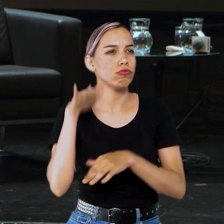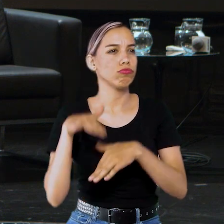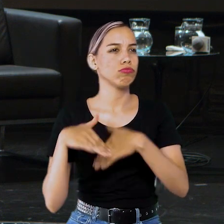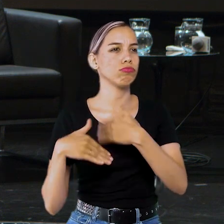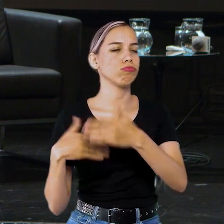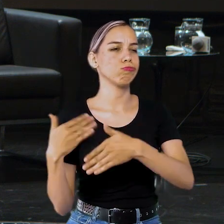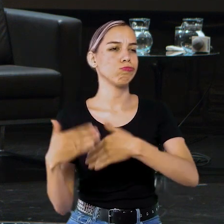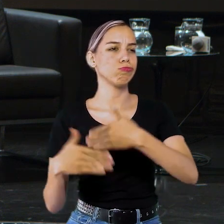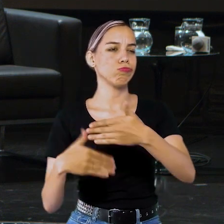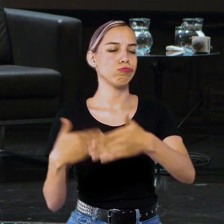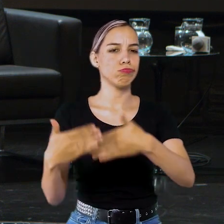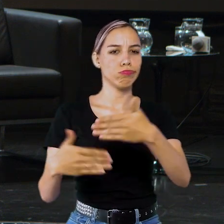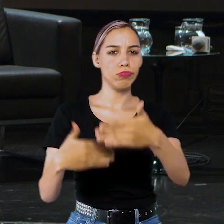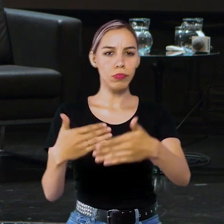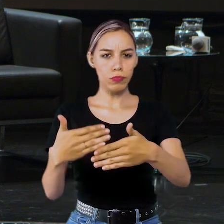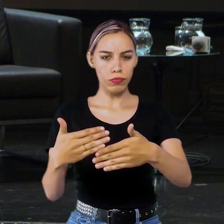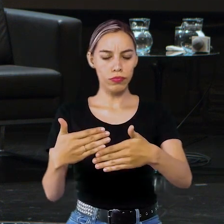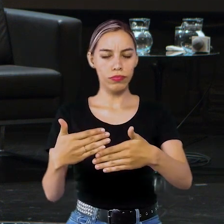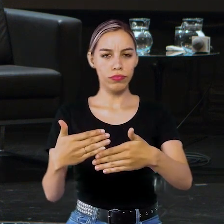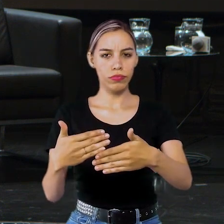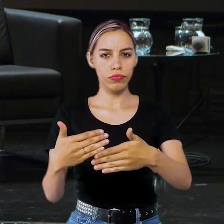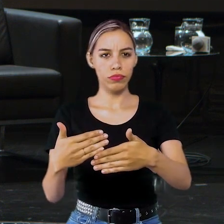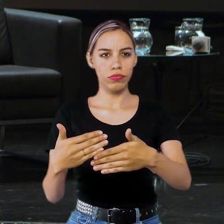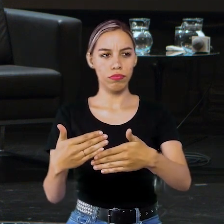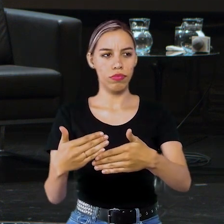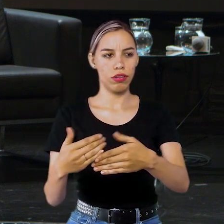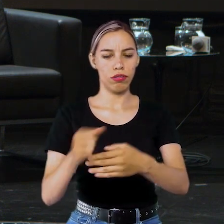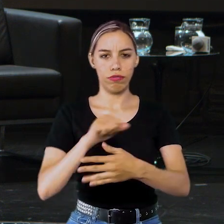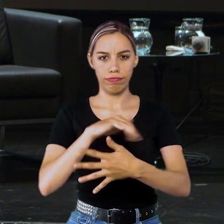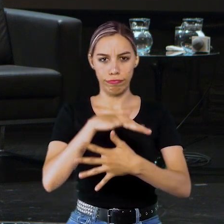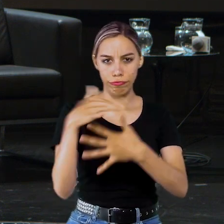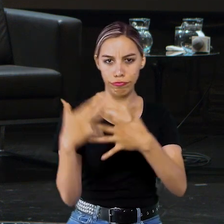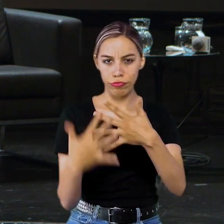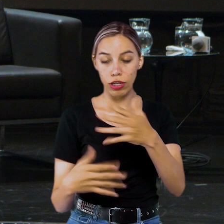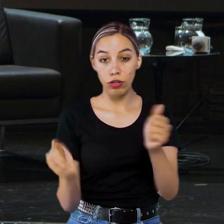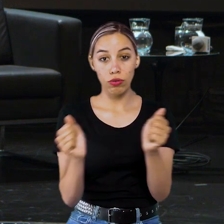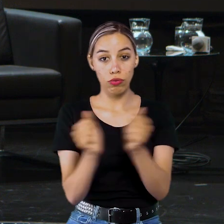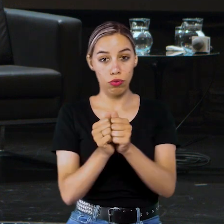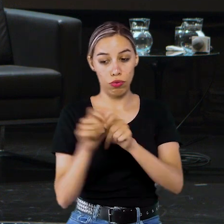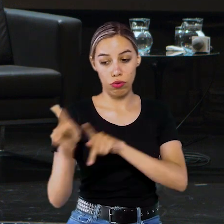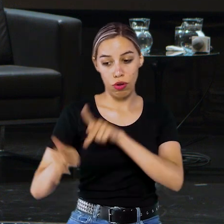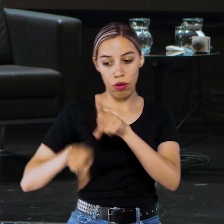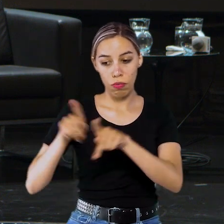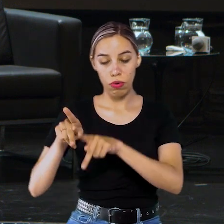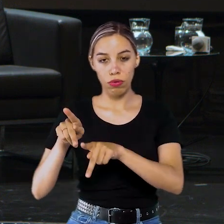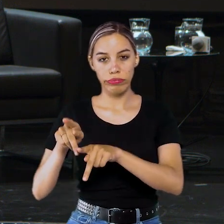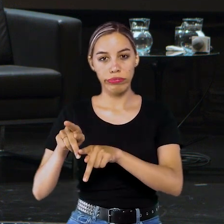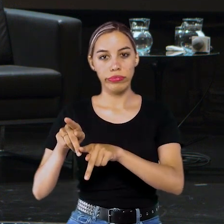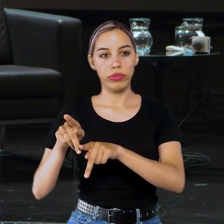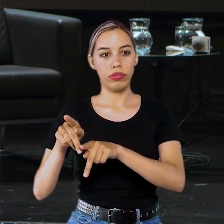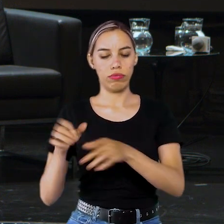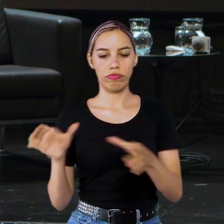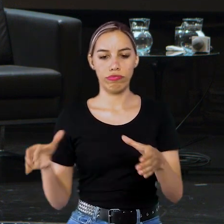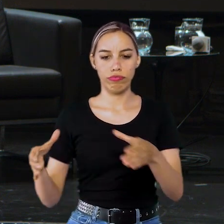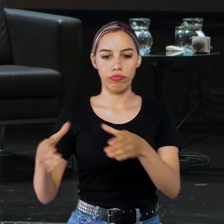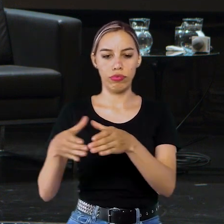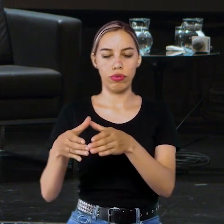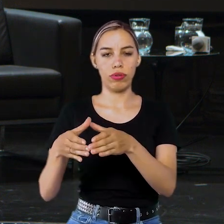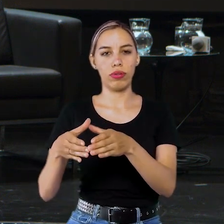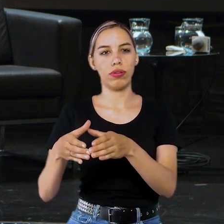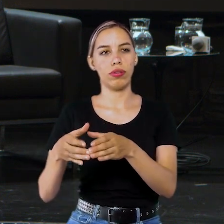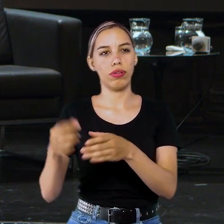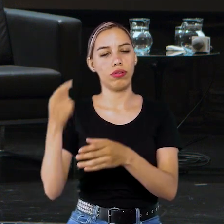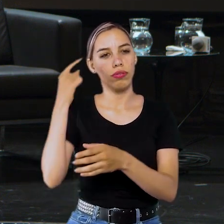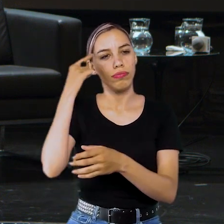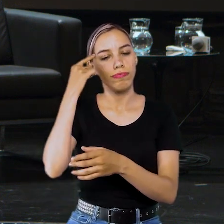os caminhos que percorreu pela Caporã, a Mata Atlântica, junto ao seu povo, a terra uma só, reúne narrativas